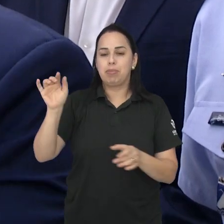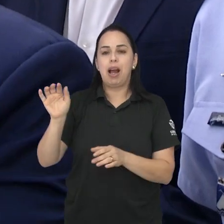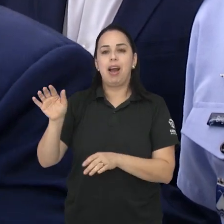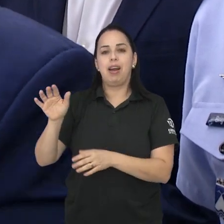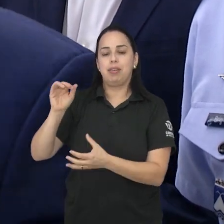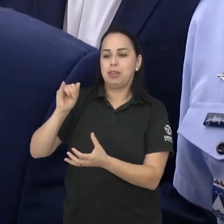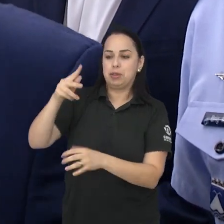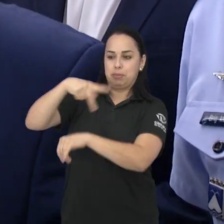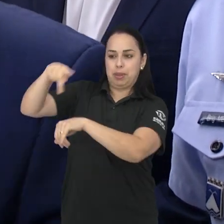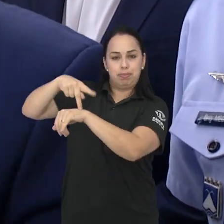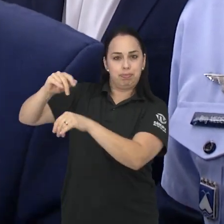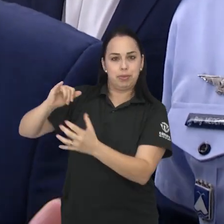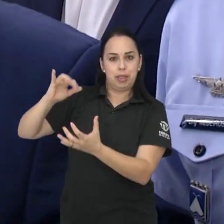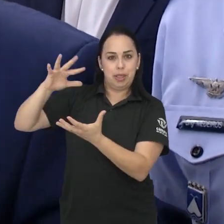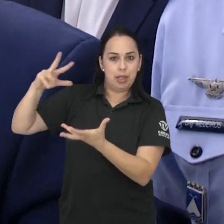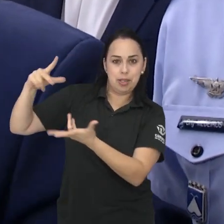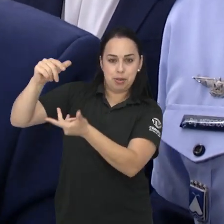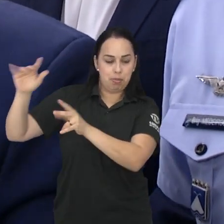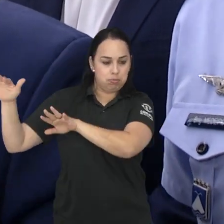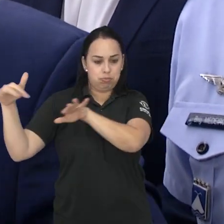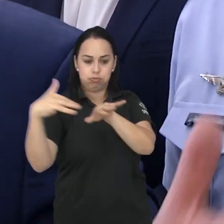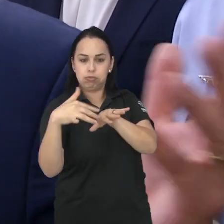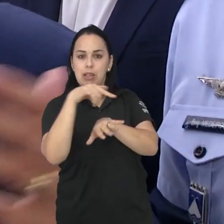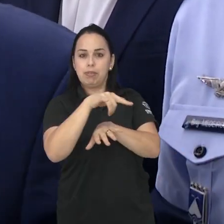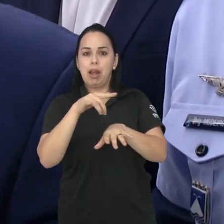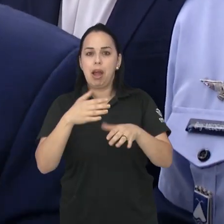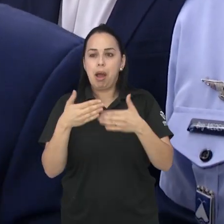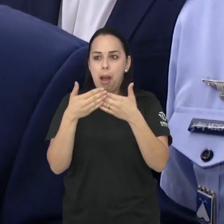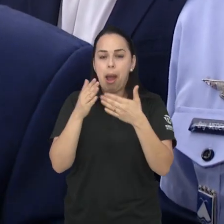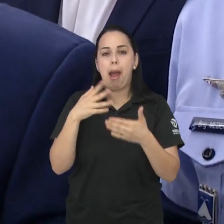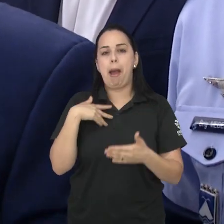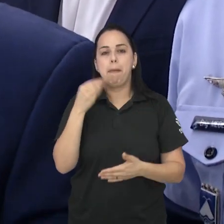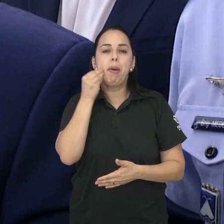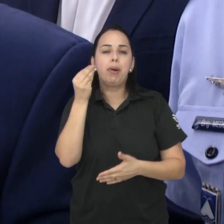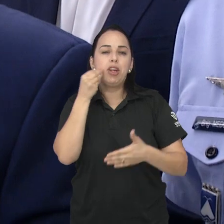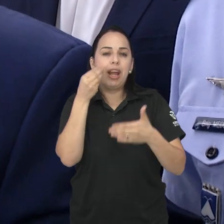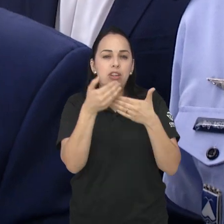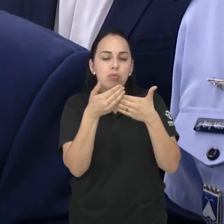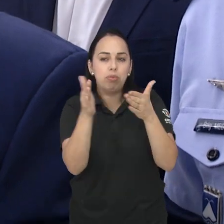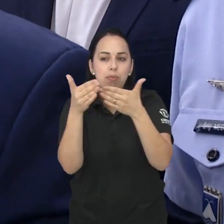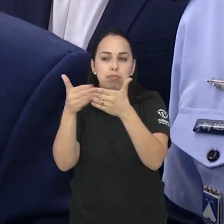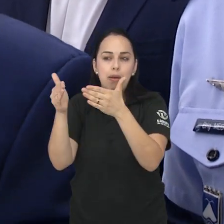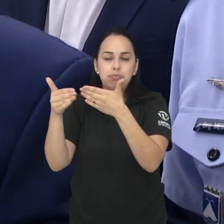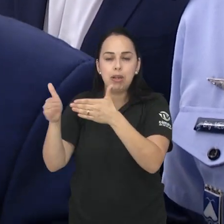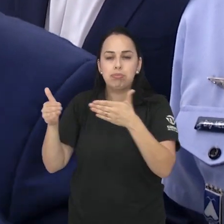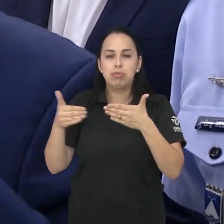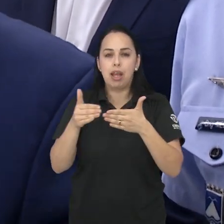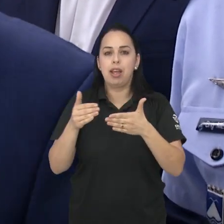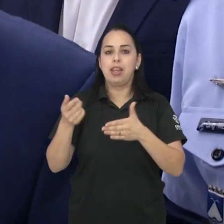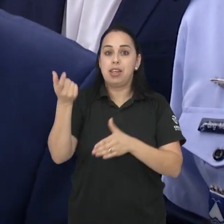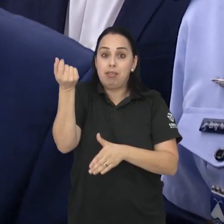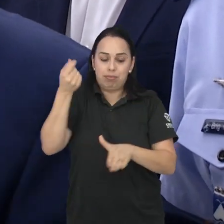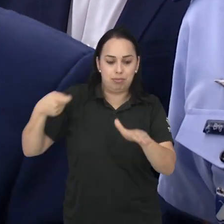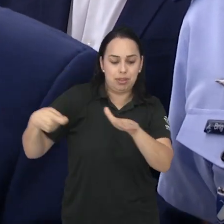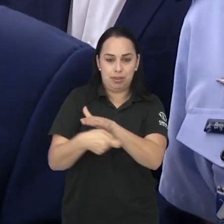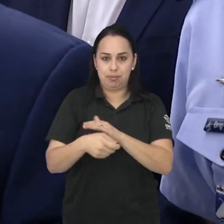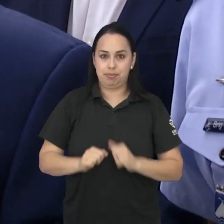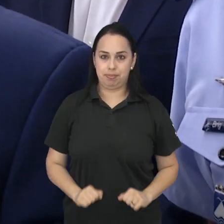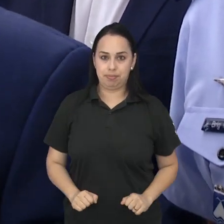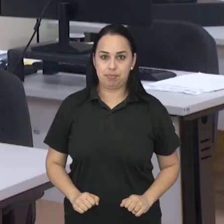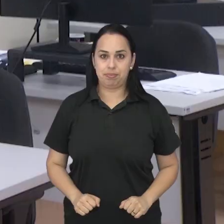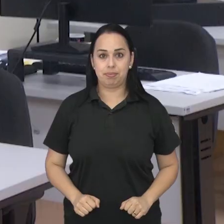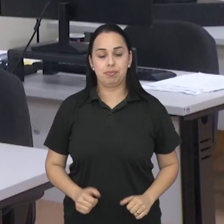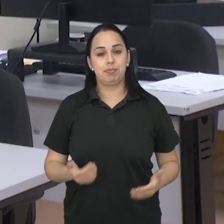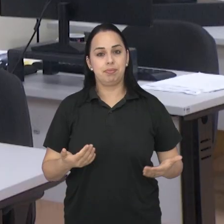inclusive internacional, e isso aí, obviamente, vai abrir uma quantidade enorme de portas e vai atrair mais investimento